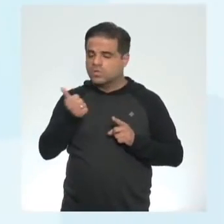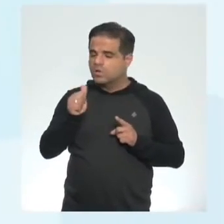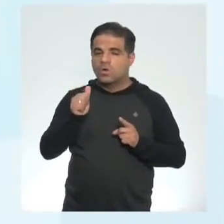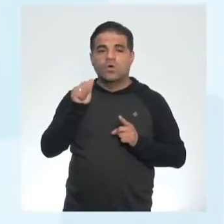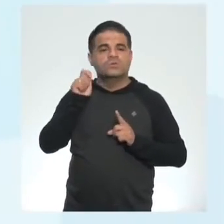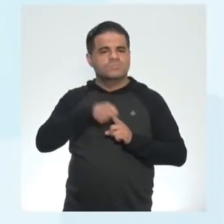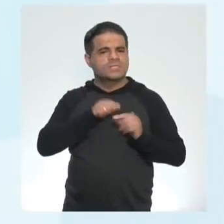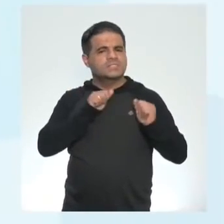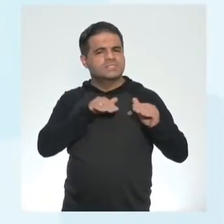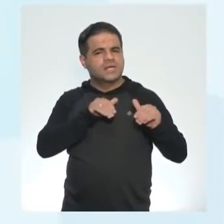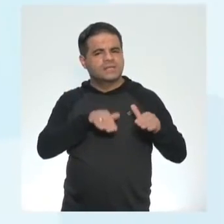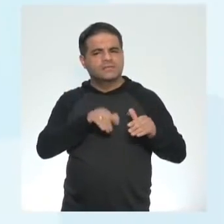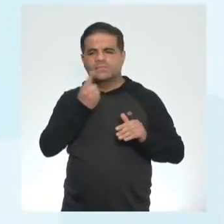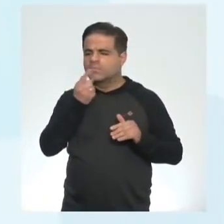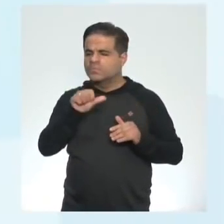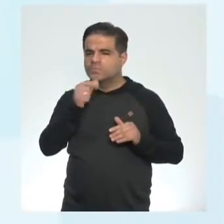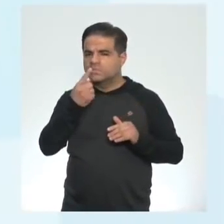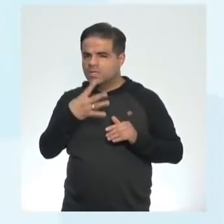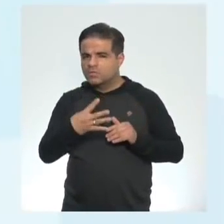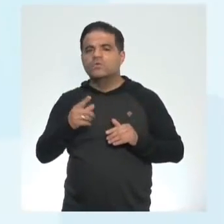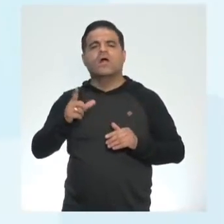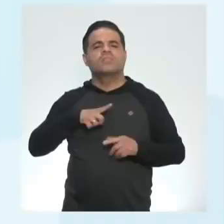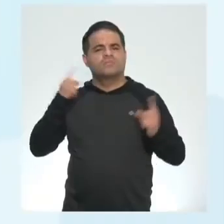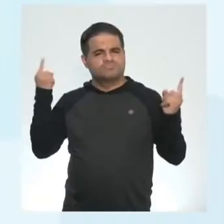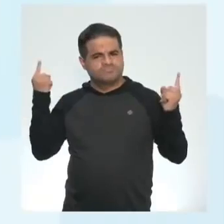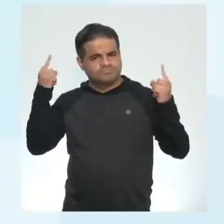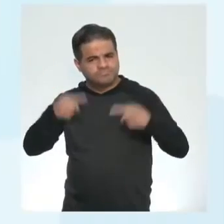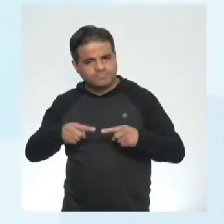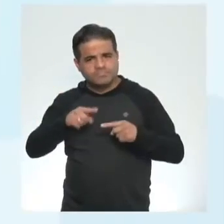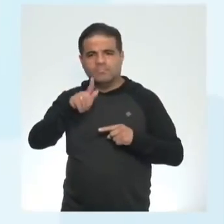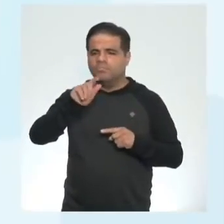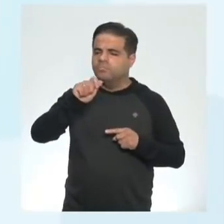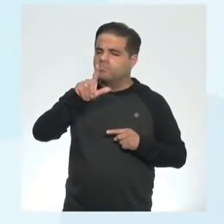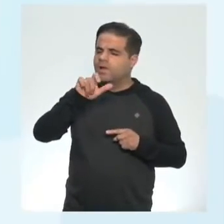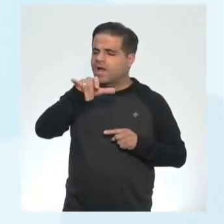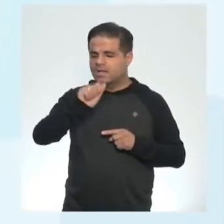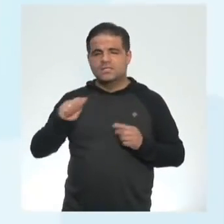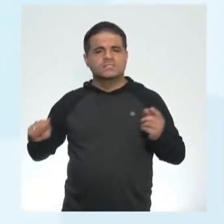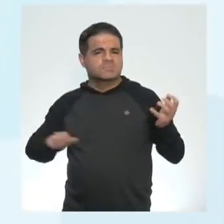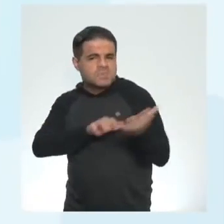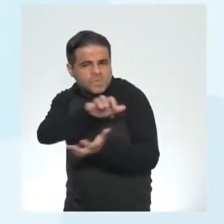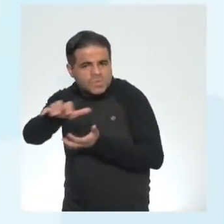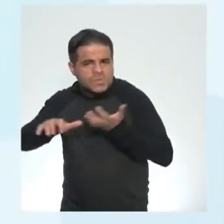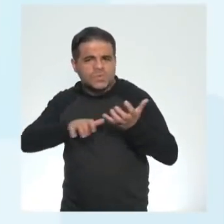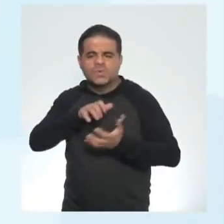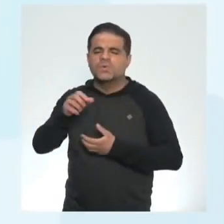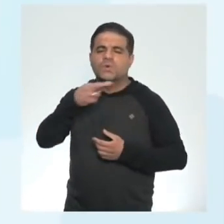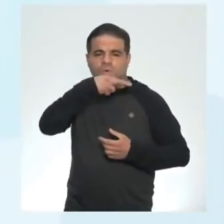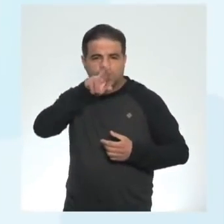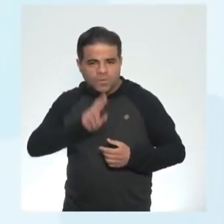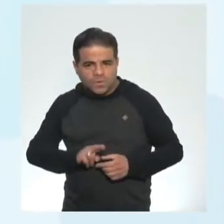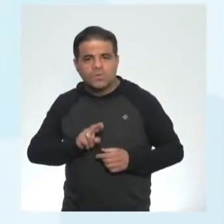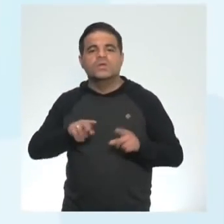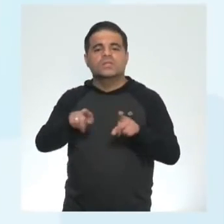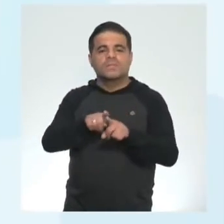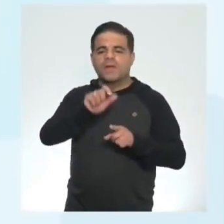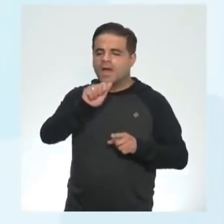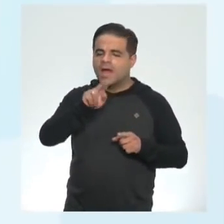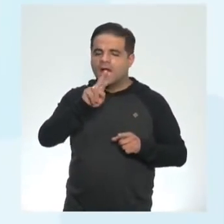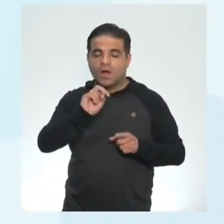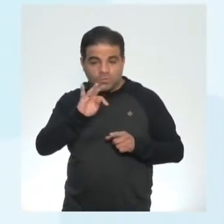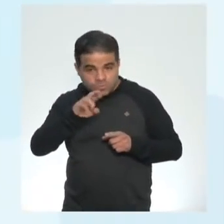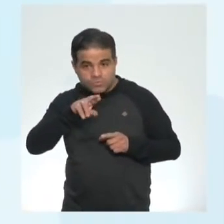de 1914, nós teremos a Batalha da Galícia, conflito entre russos e austro-húngaros,